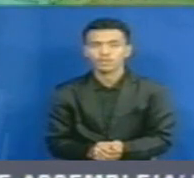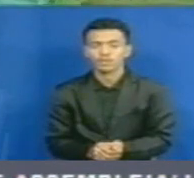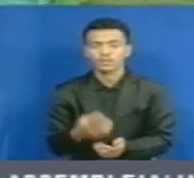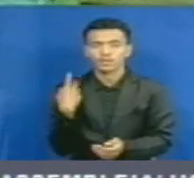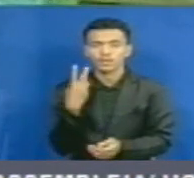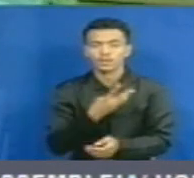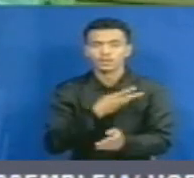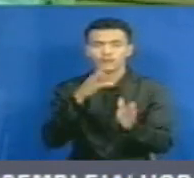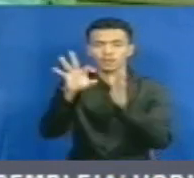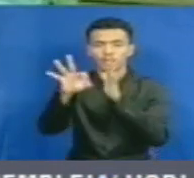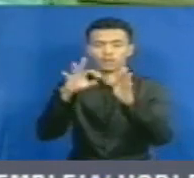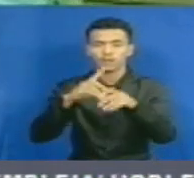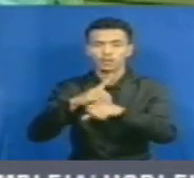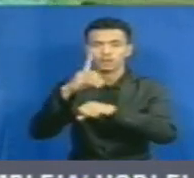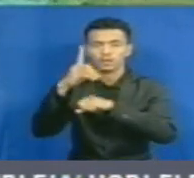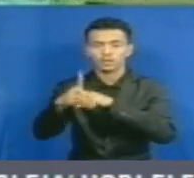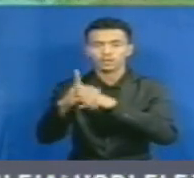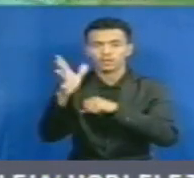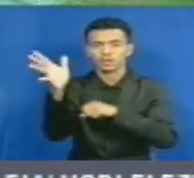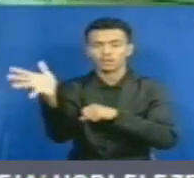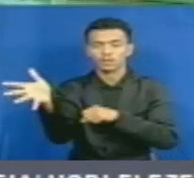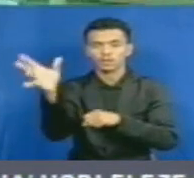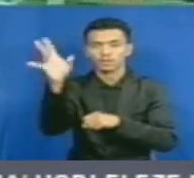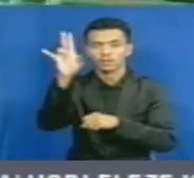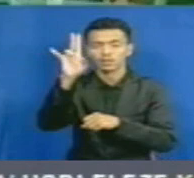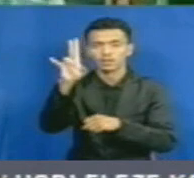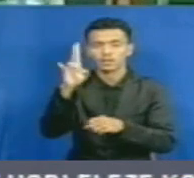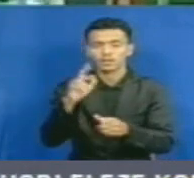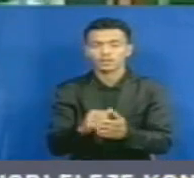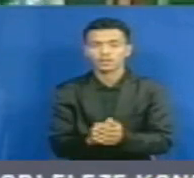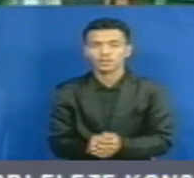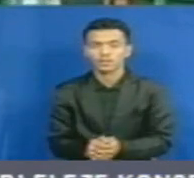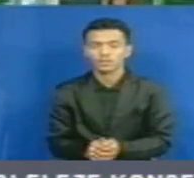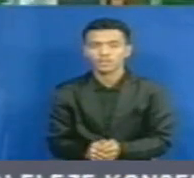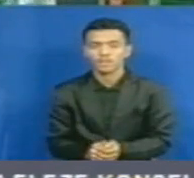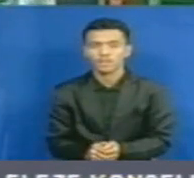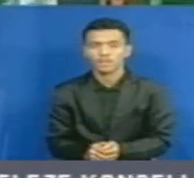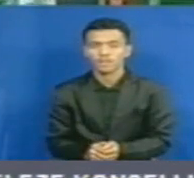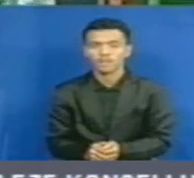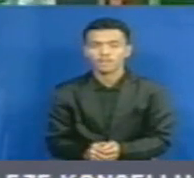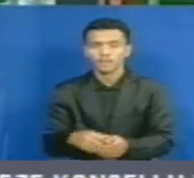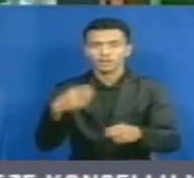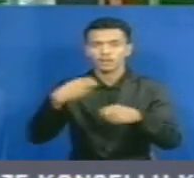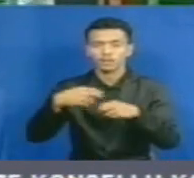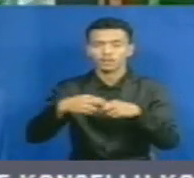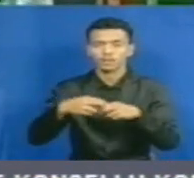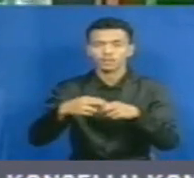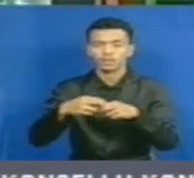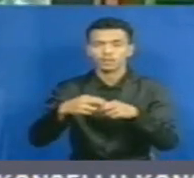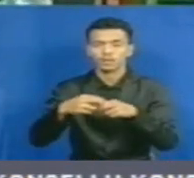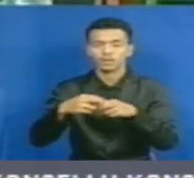itu kan acidente lima nulo sini itu lima nulo sini itu neve resulta yang neve resulta